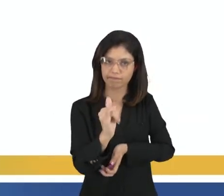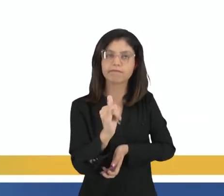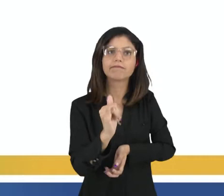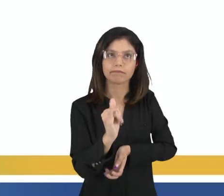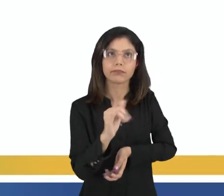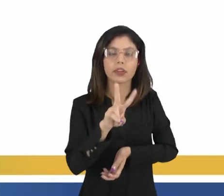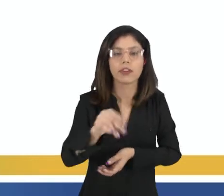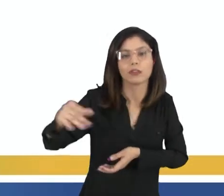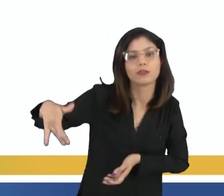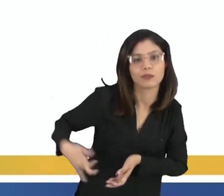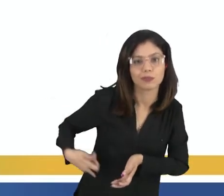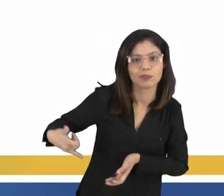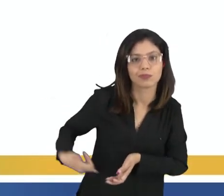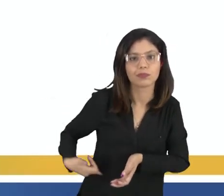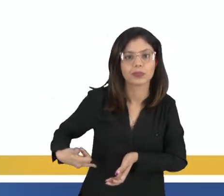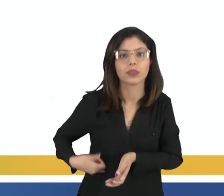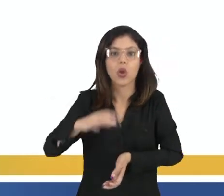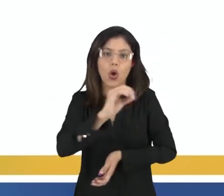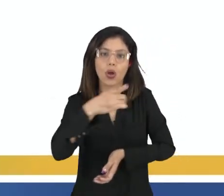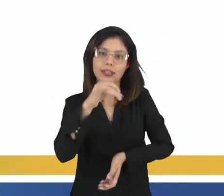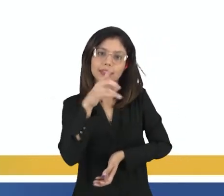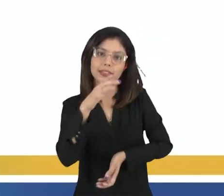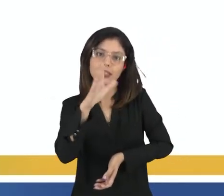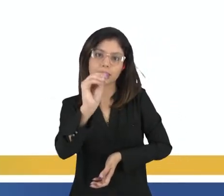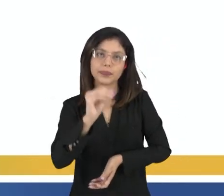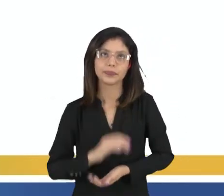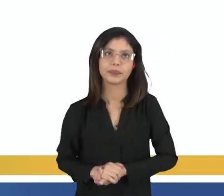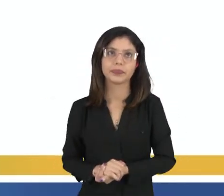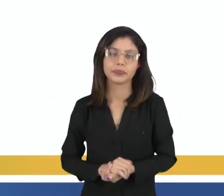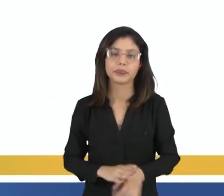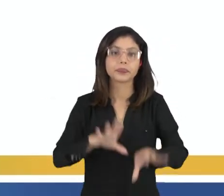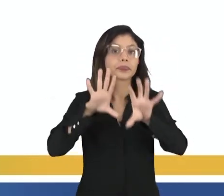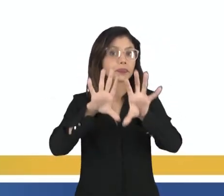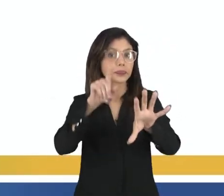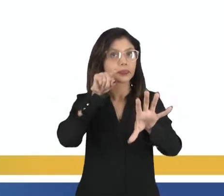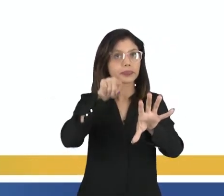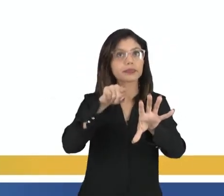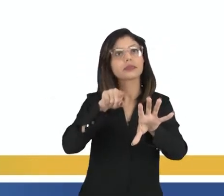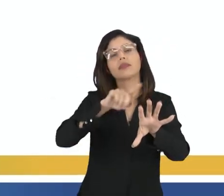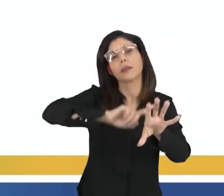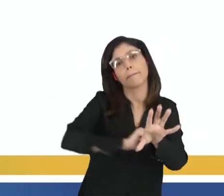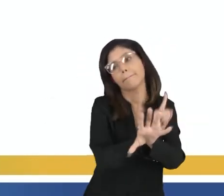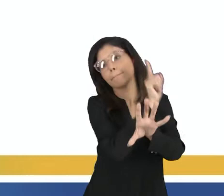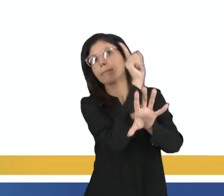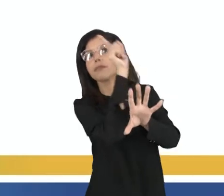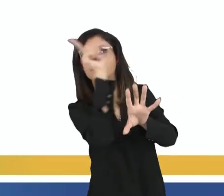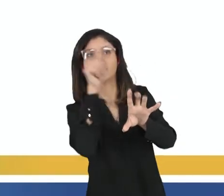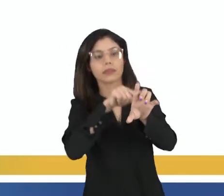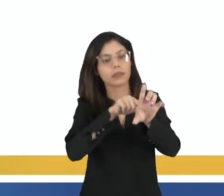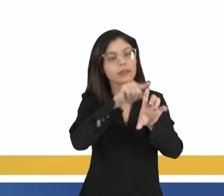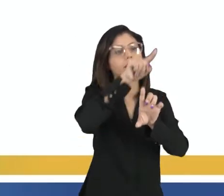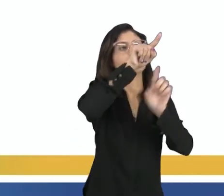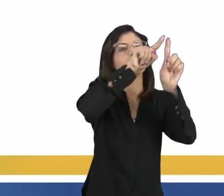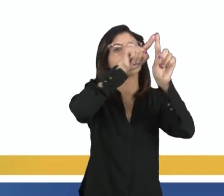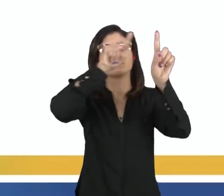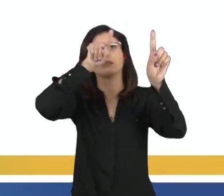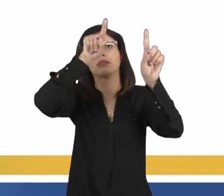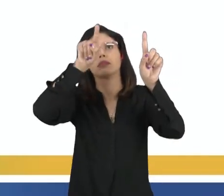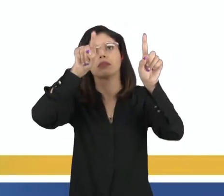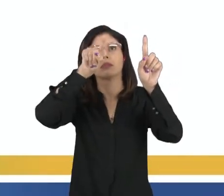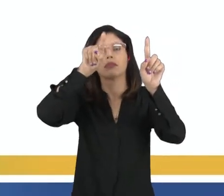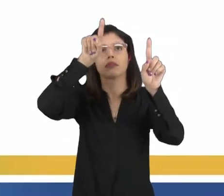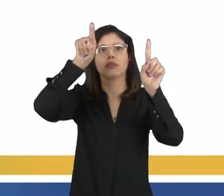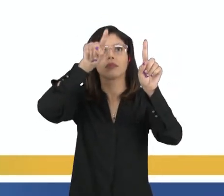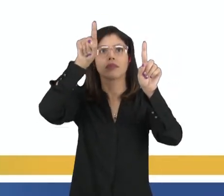é ele que vai sofrer oxidação. E aí, os elétrons vão passar por esse fio condutor